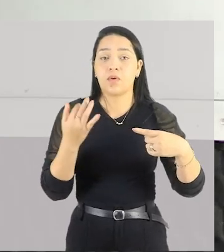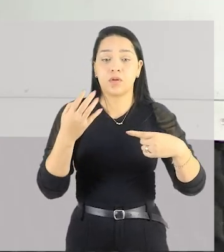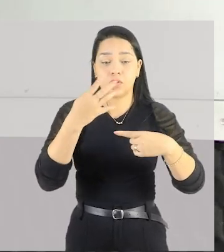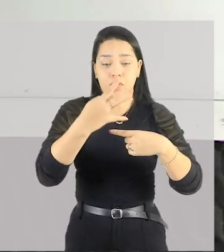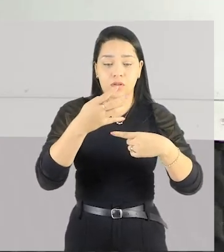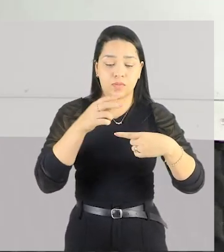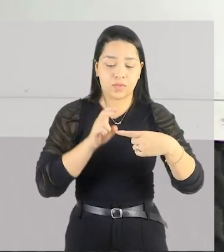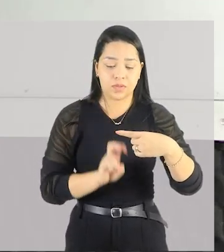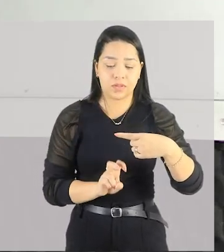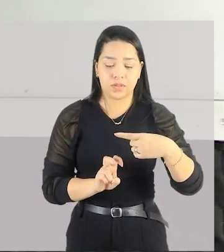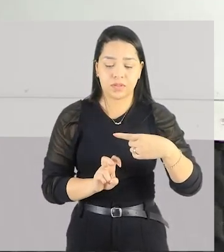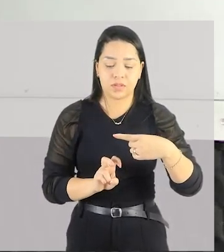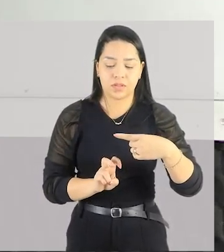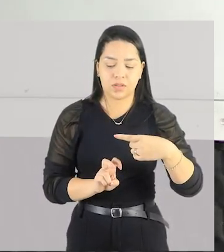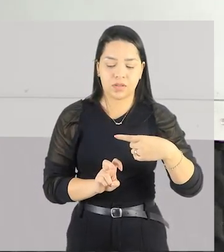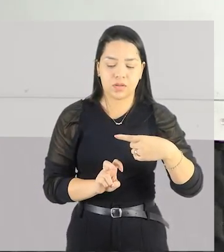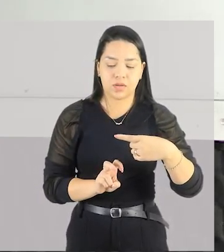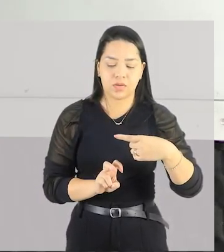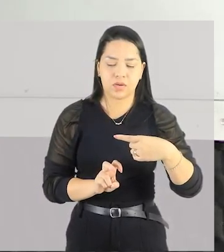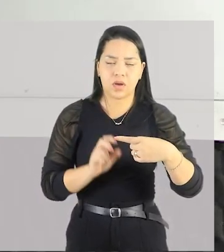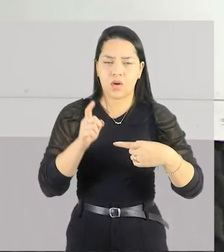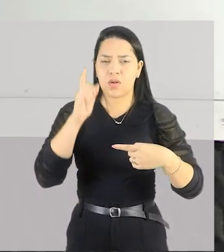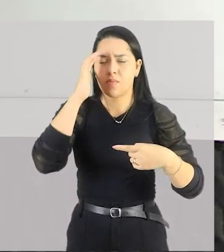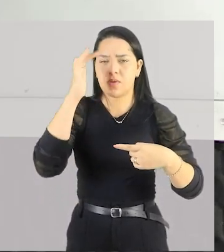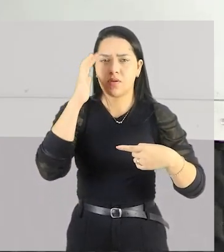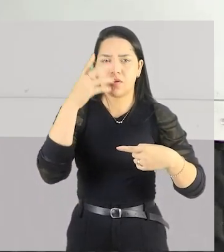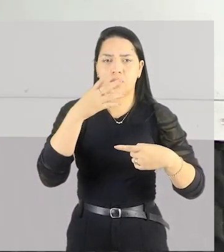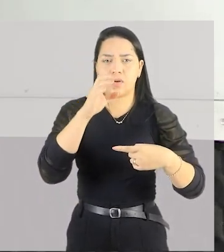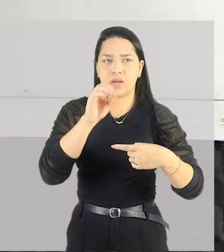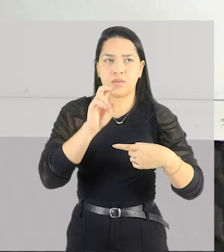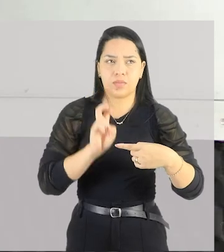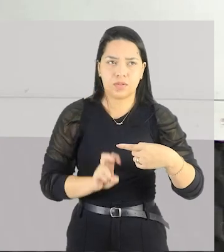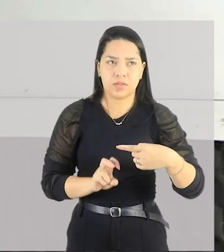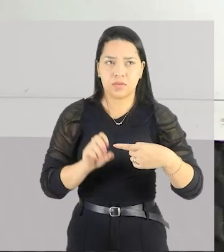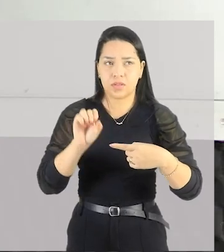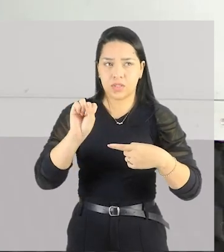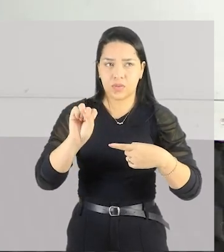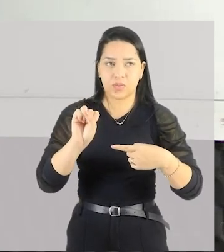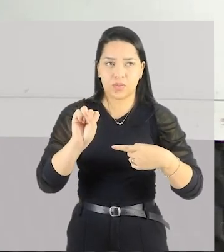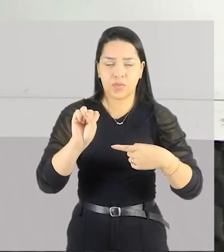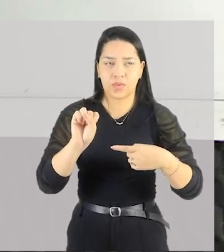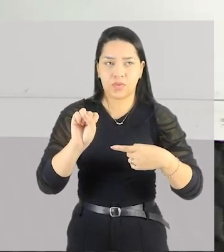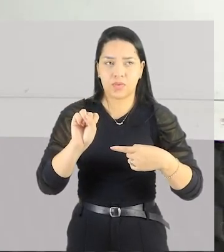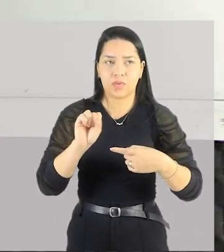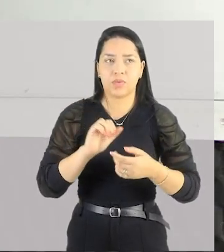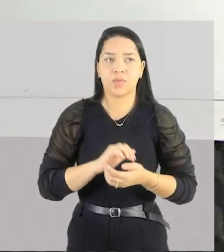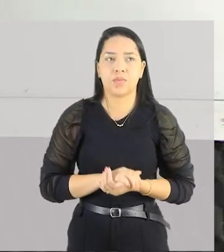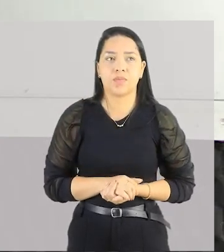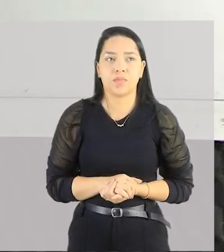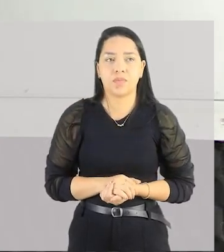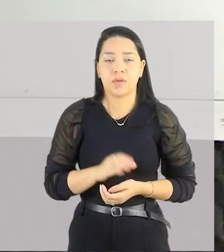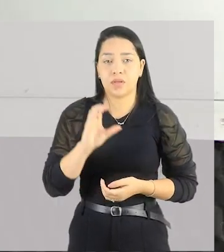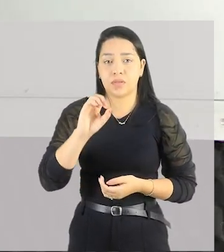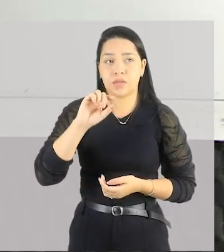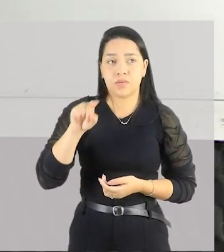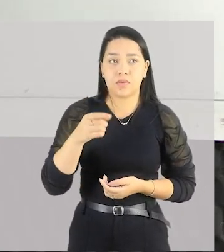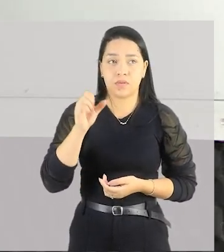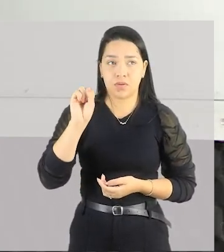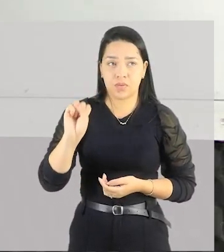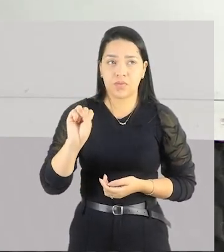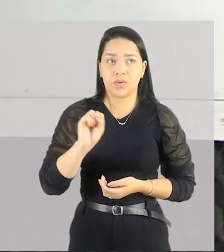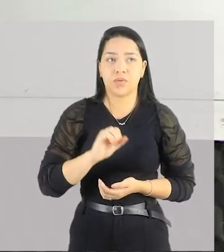4 dividido por 5, beleza? Tu imagina 40 por 5, dá 8, beleza? Então vai ficar 0,8.